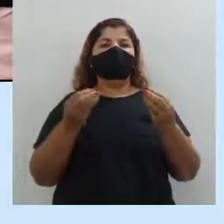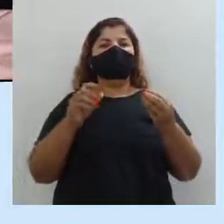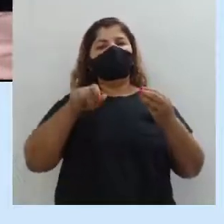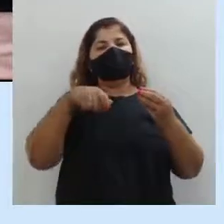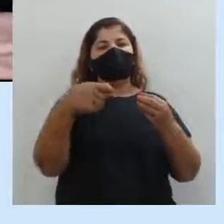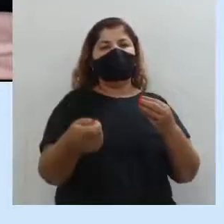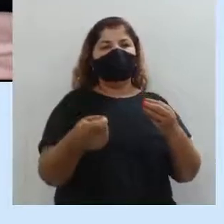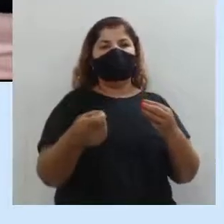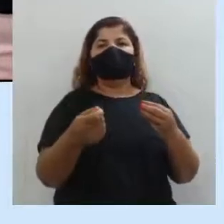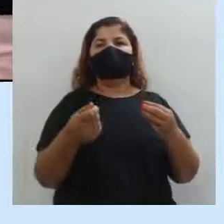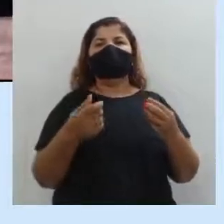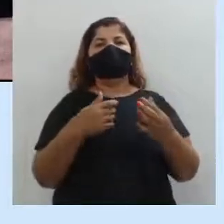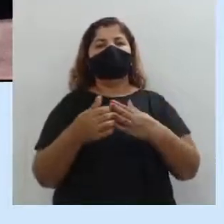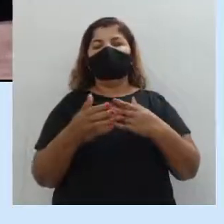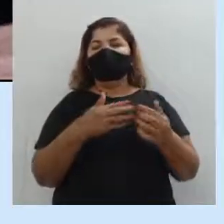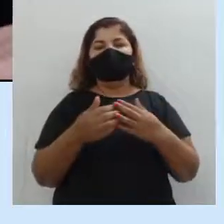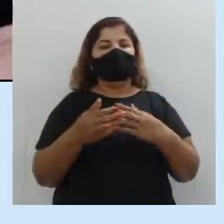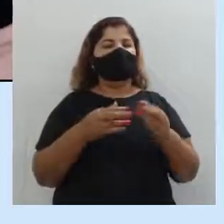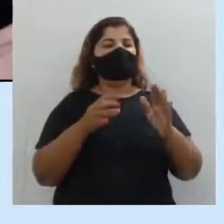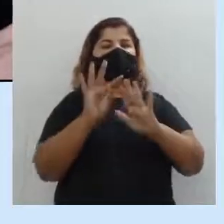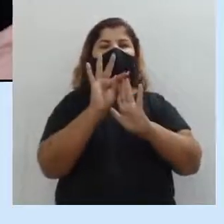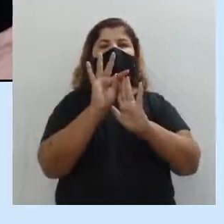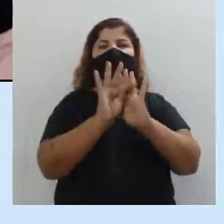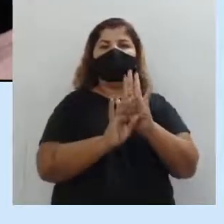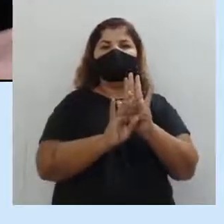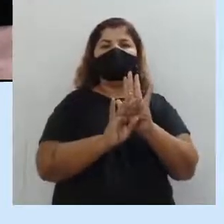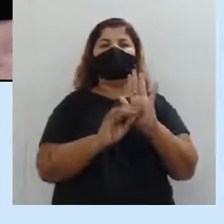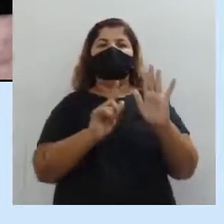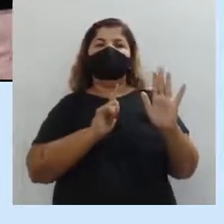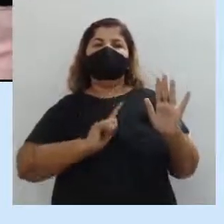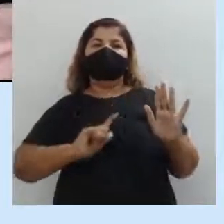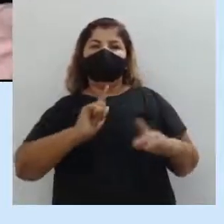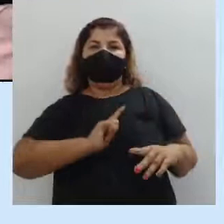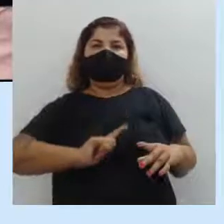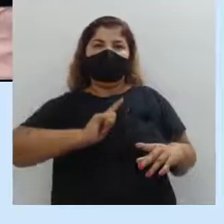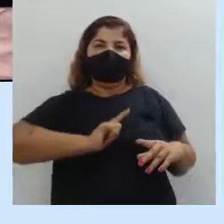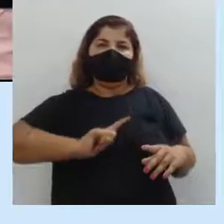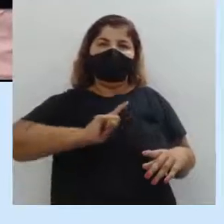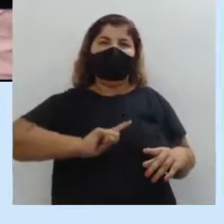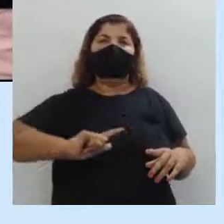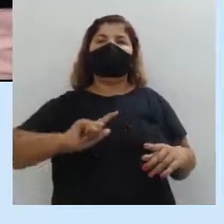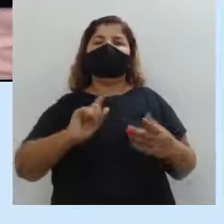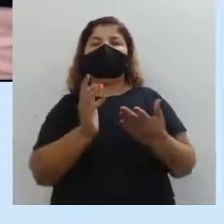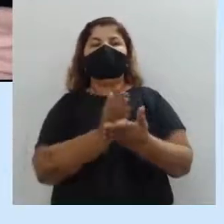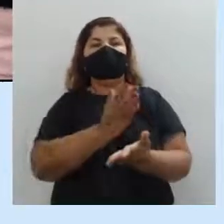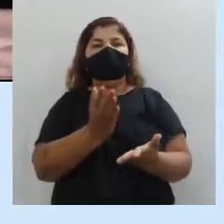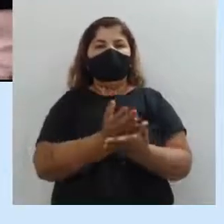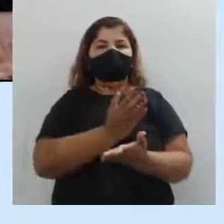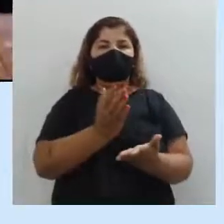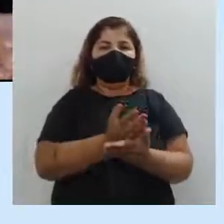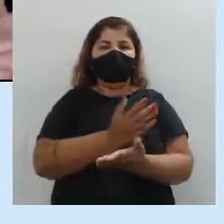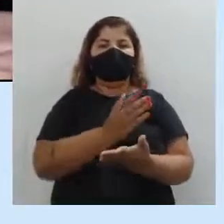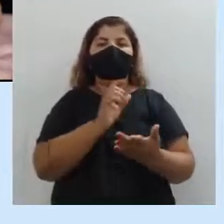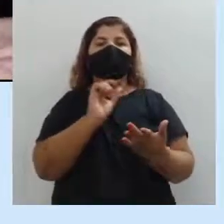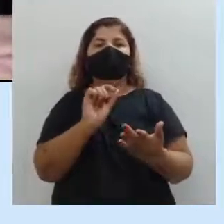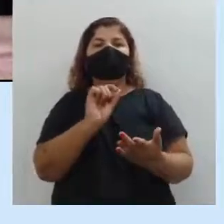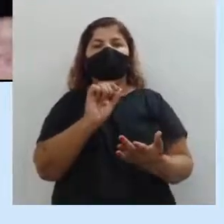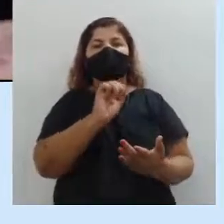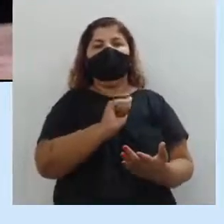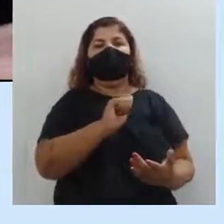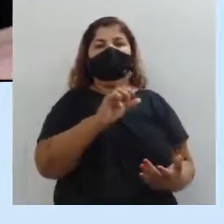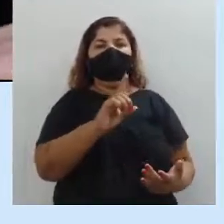se afirma em tudo que é texto, né, de gramática, de livro didático, que o advérbio ele é